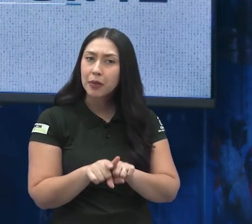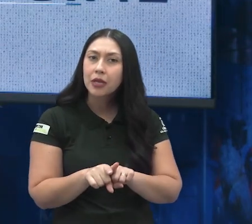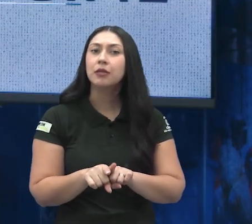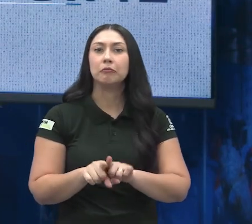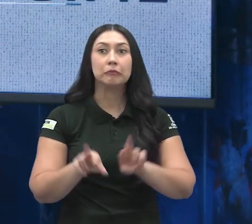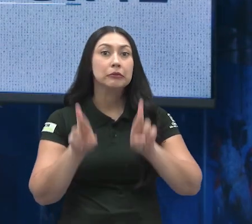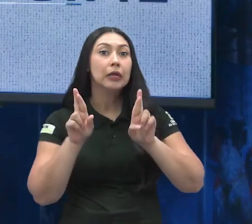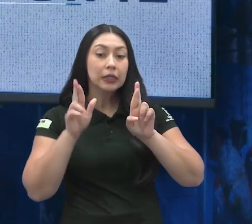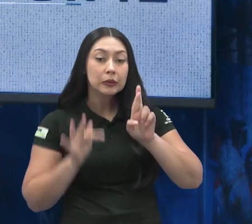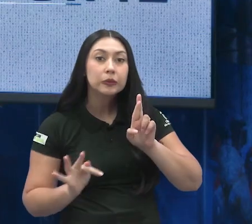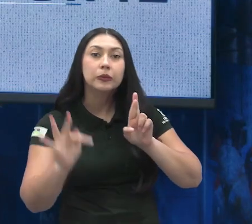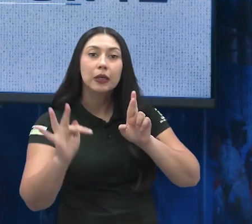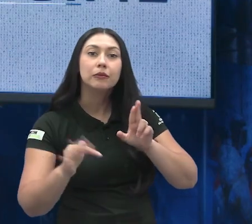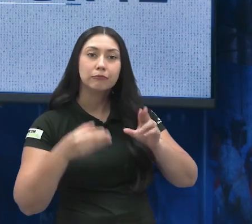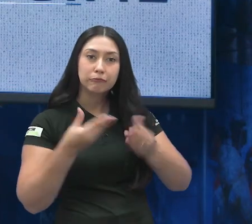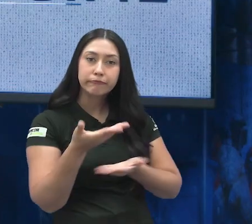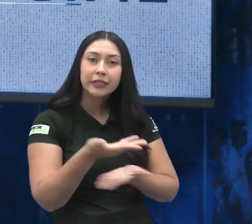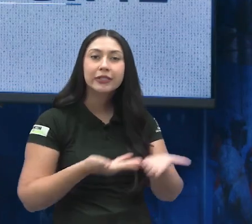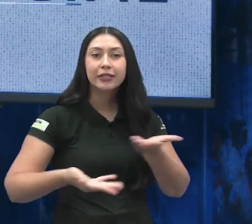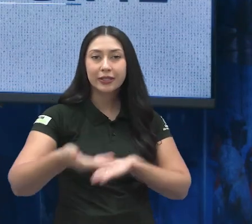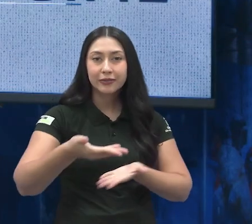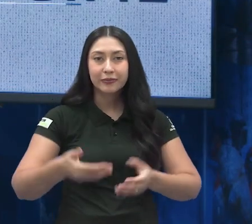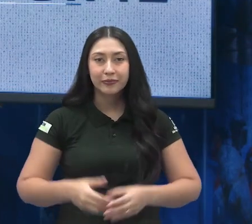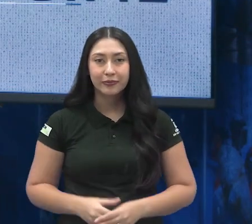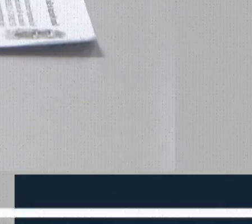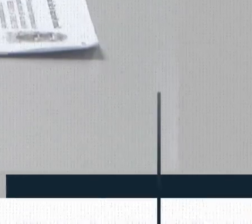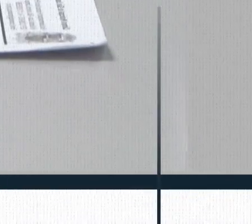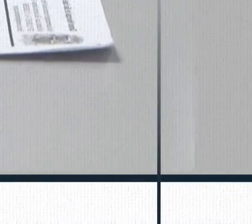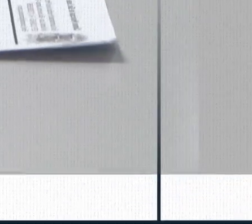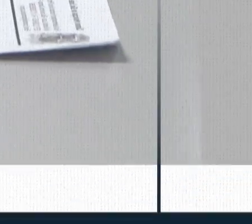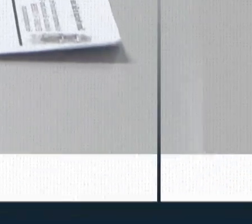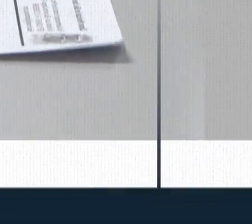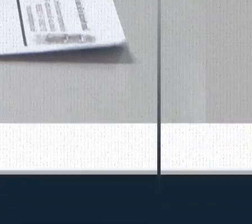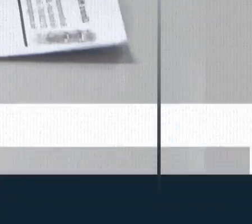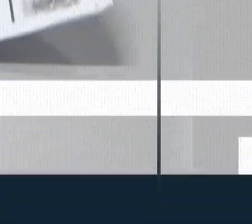também compartilharam as expectativas para este ano.